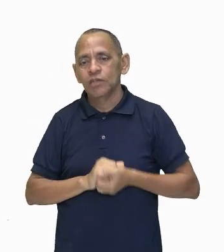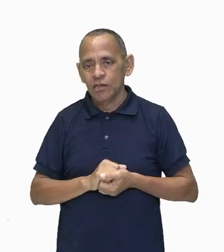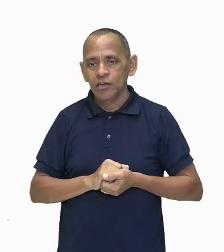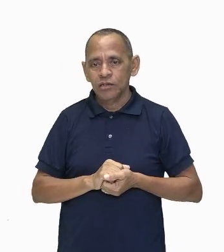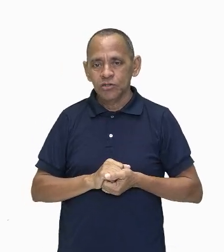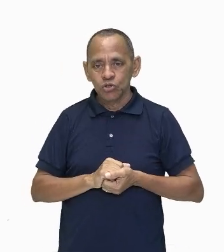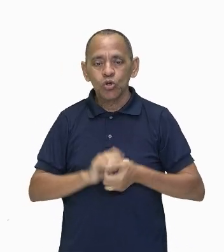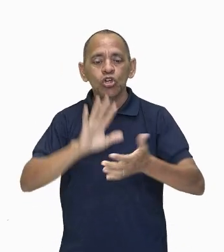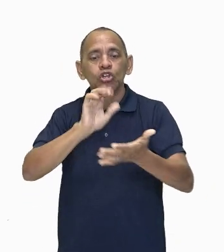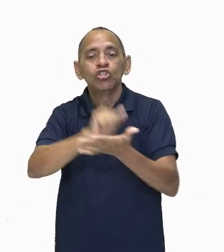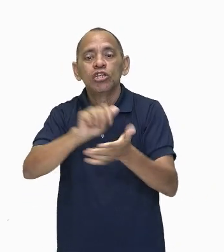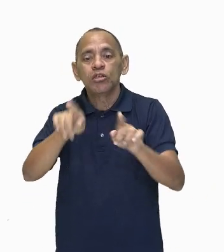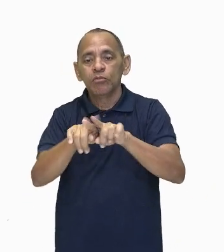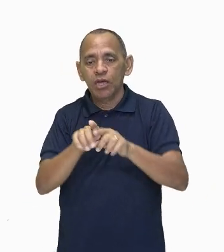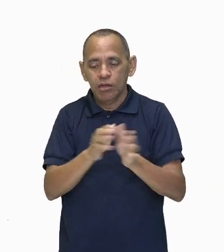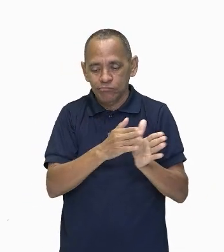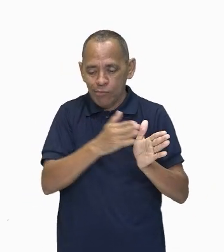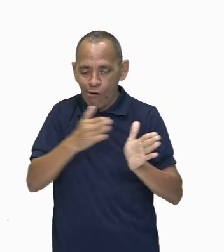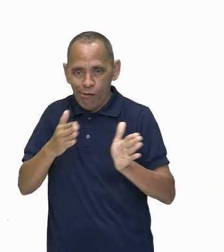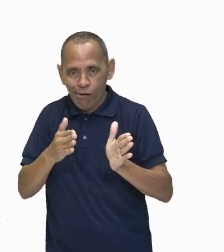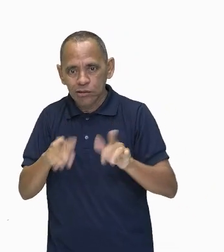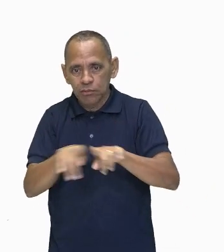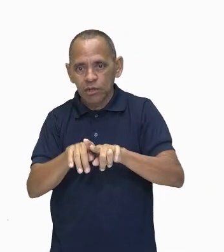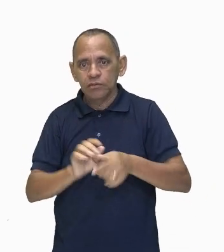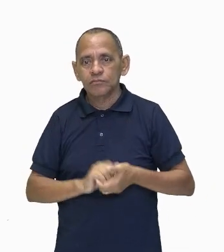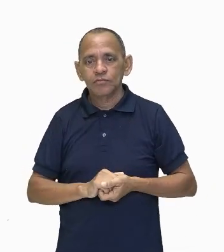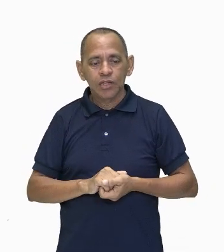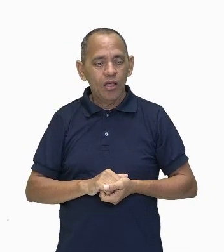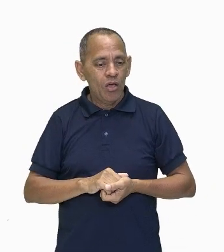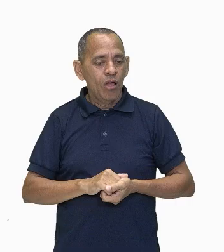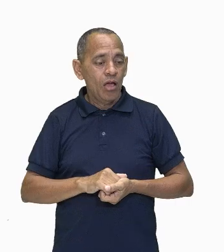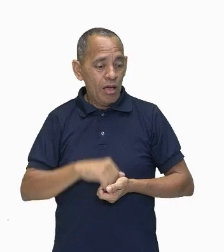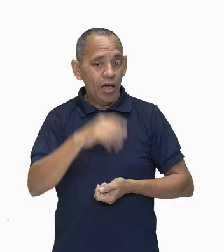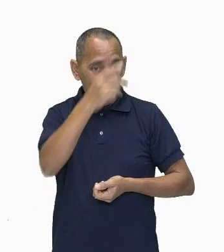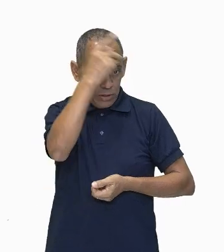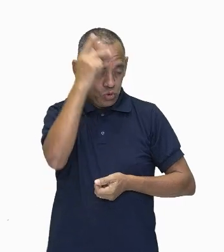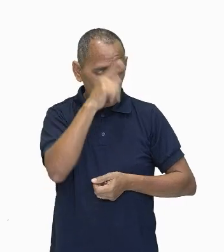Então, o candidato A começou bem lá no início